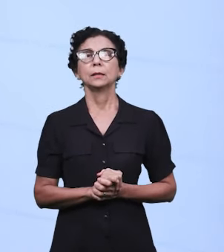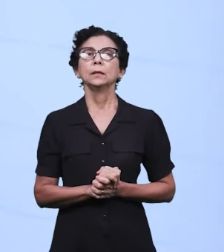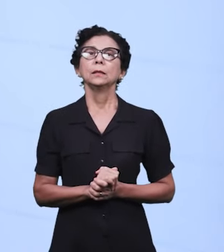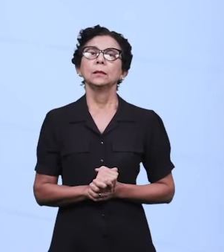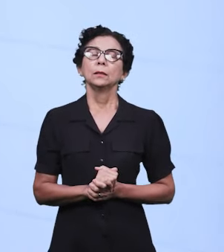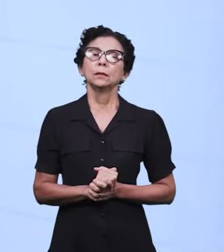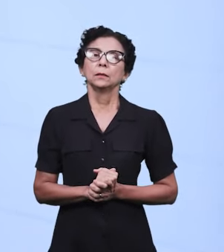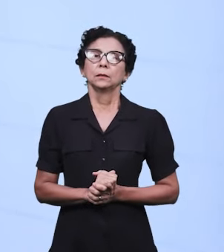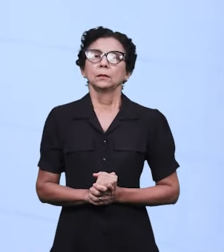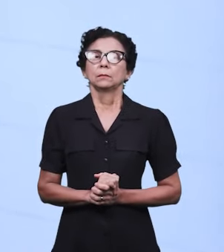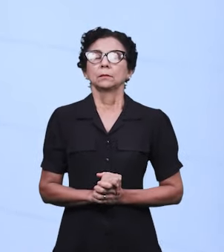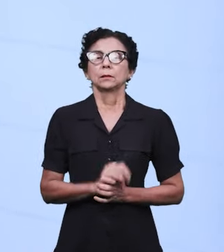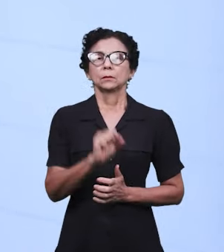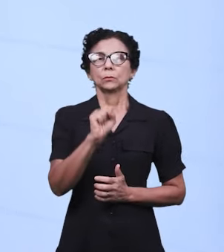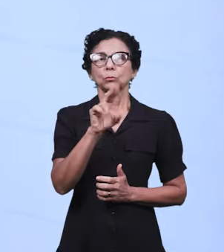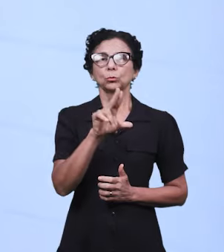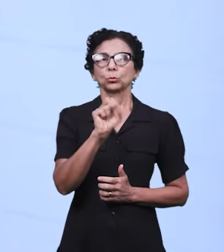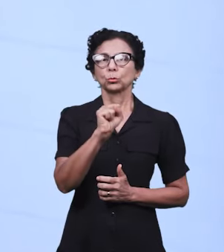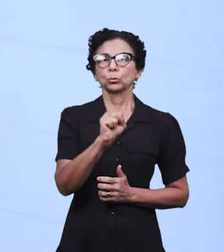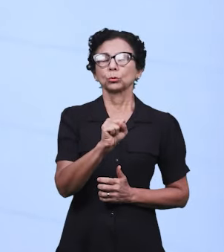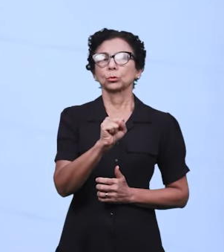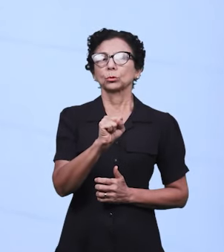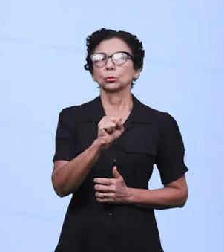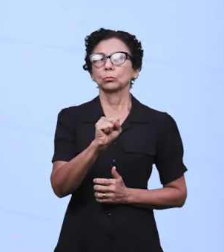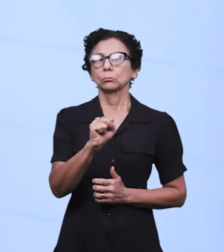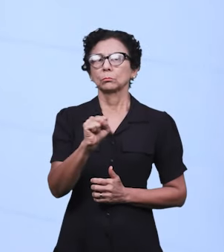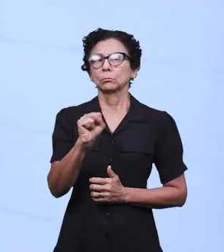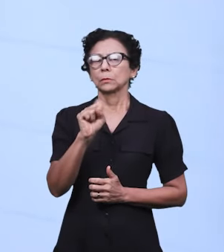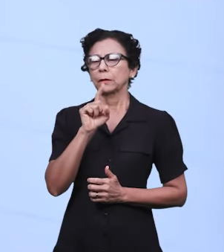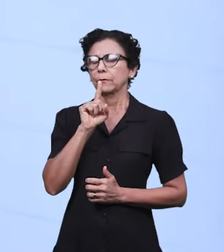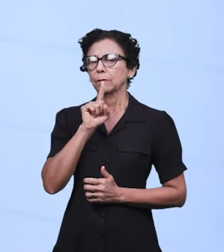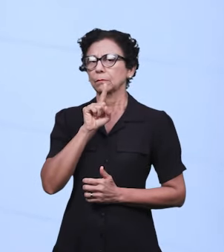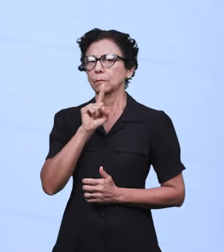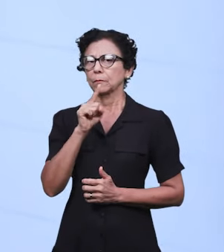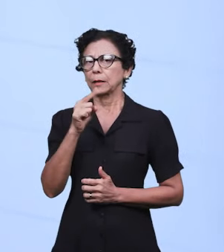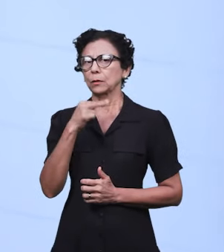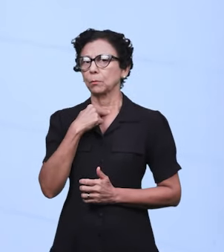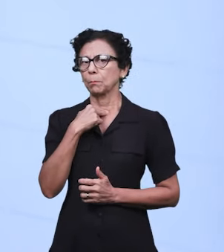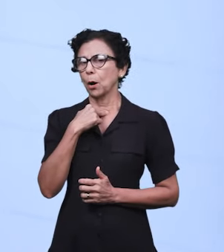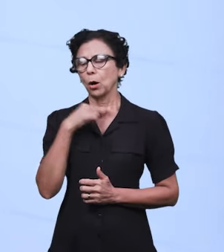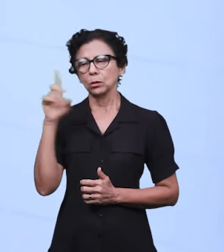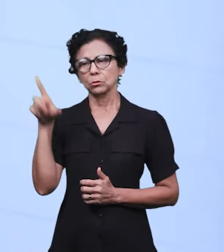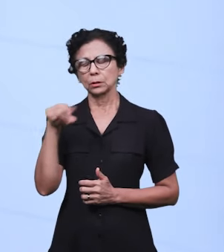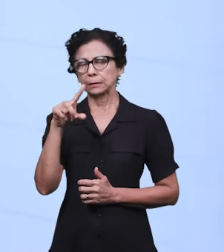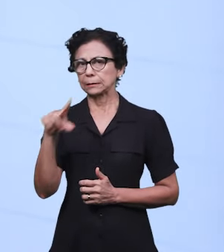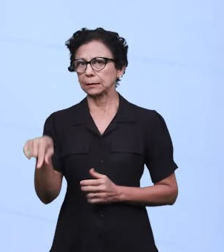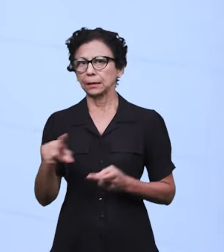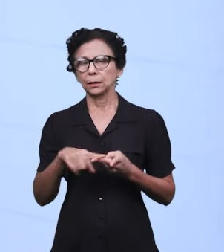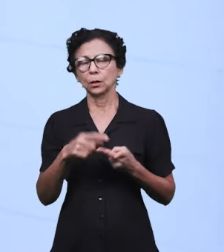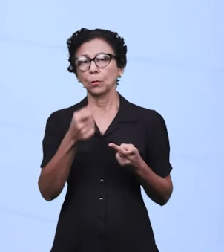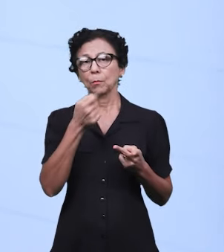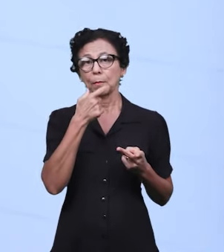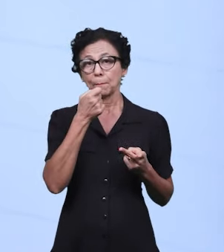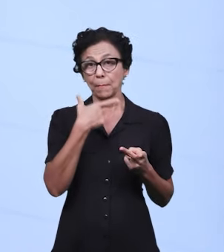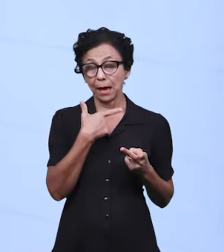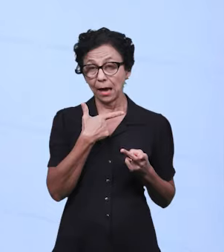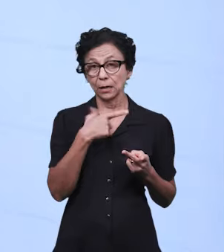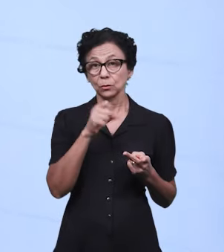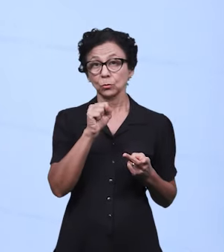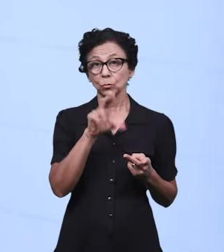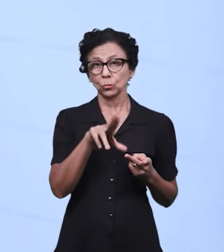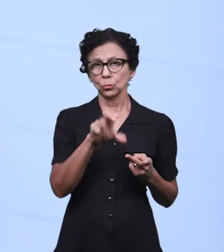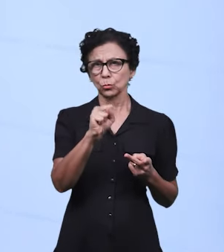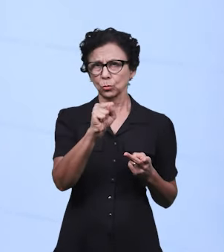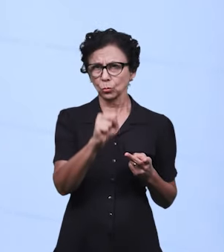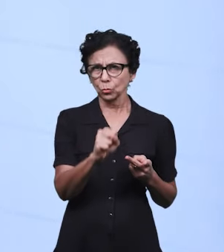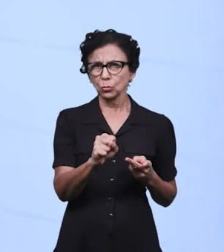quando é negado pelo SUS, ou quando isso é negado, esse tratamento, esse medicamento, às vezes de alto custo,